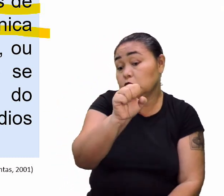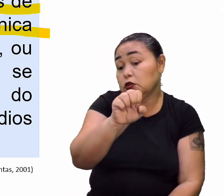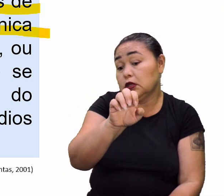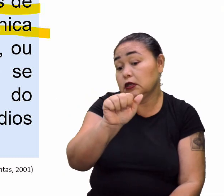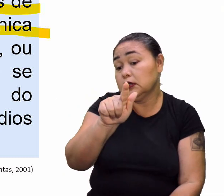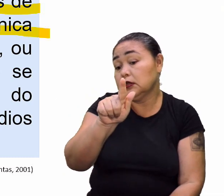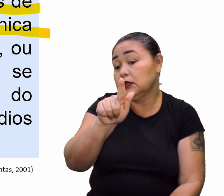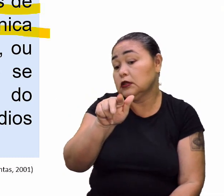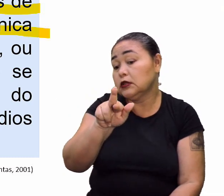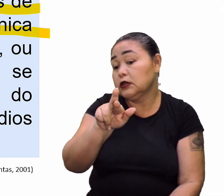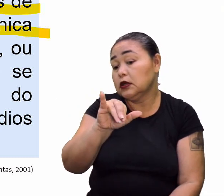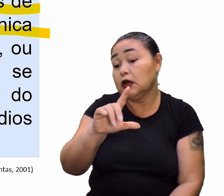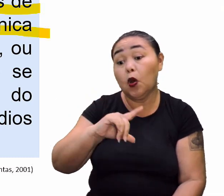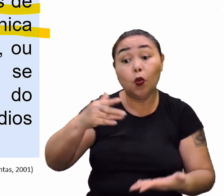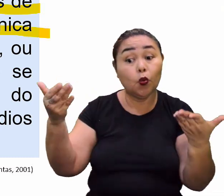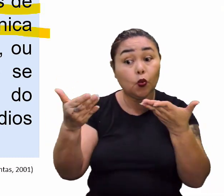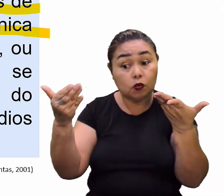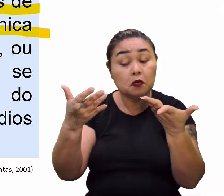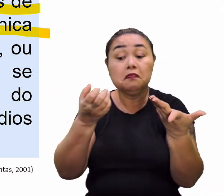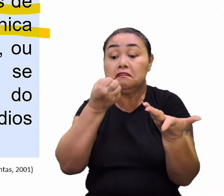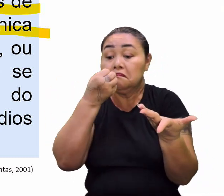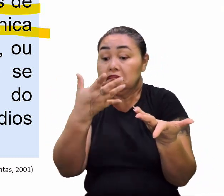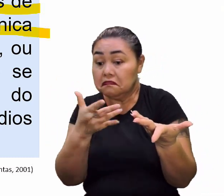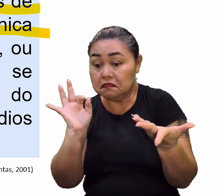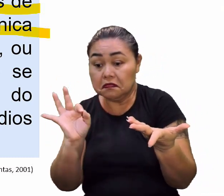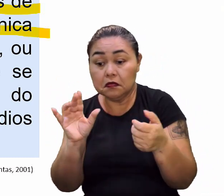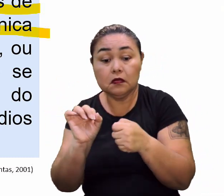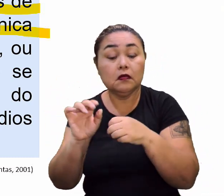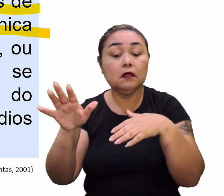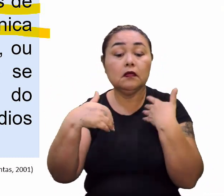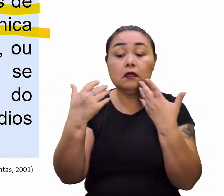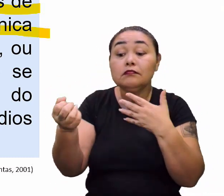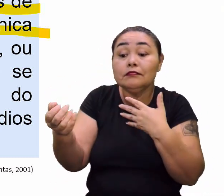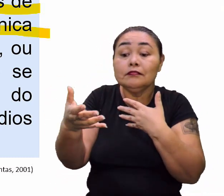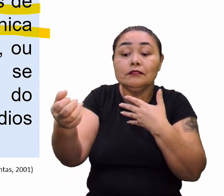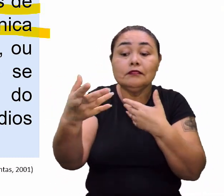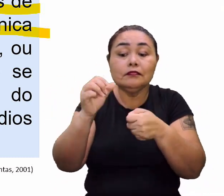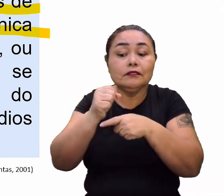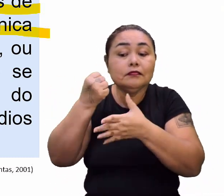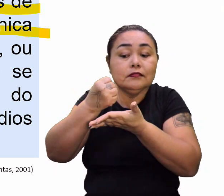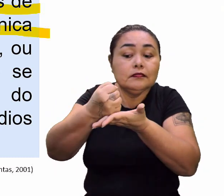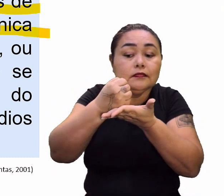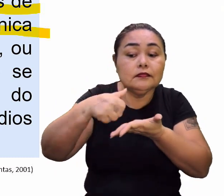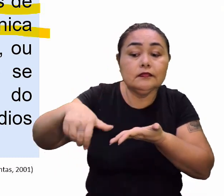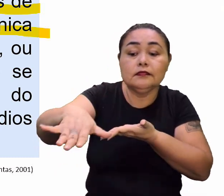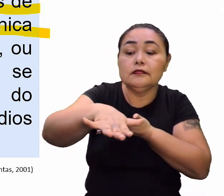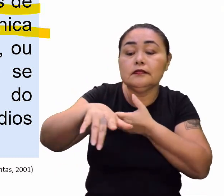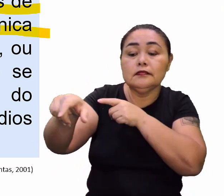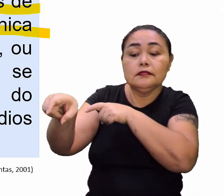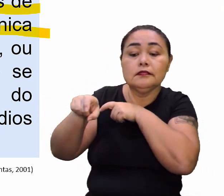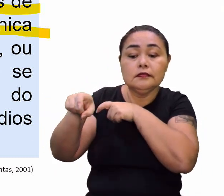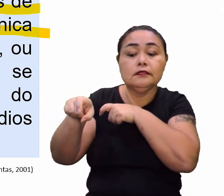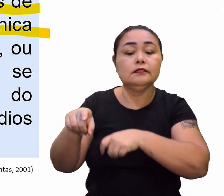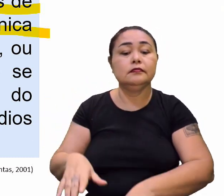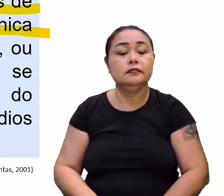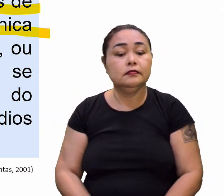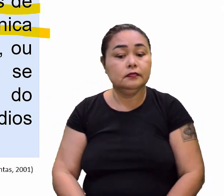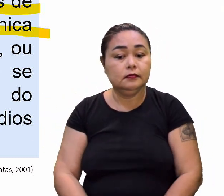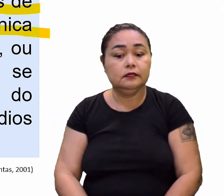nós dois estamos no céu em relação à inovação de assessoramento na área agrícola. Com certeza.